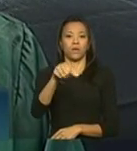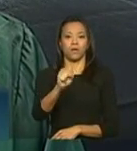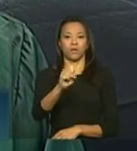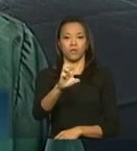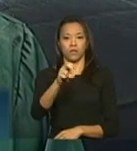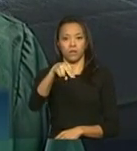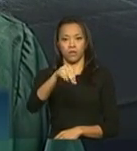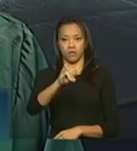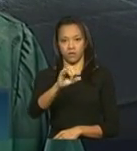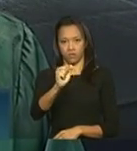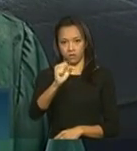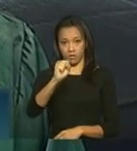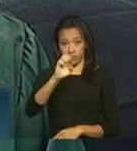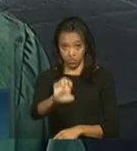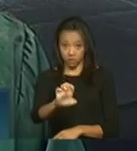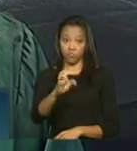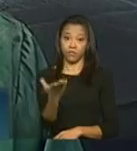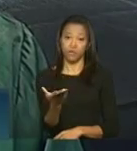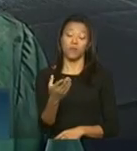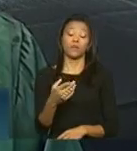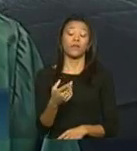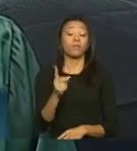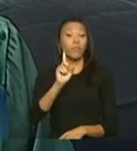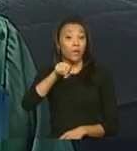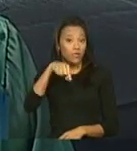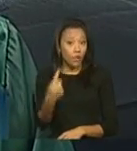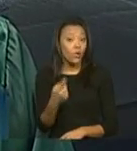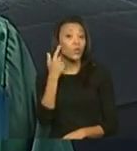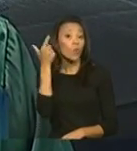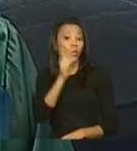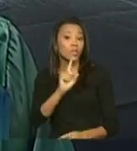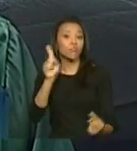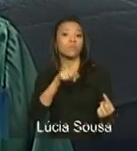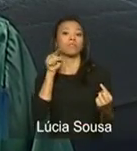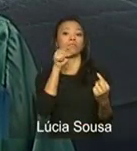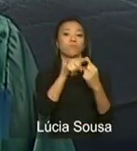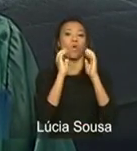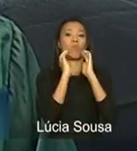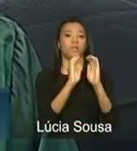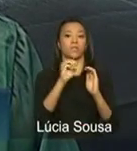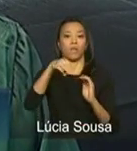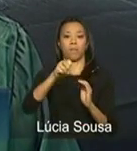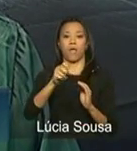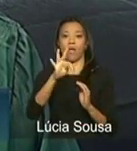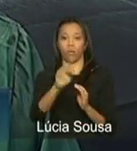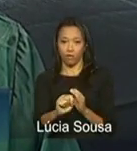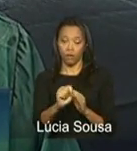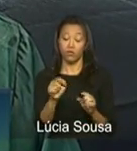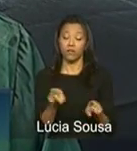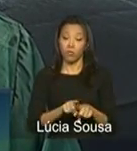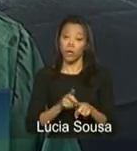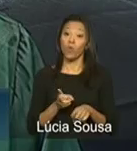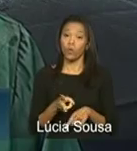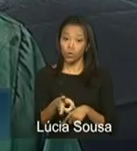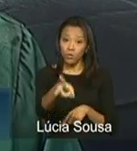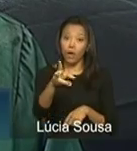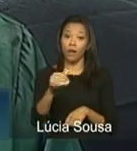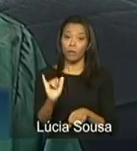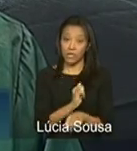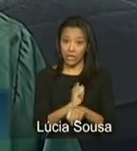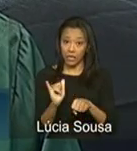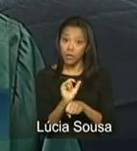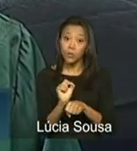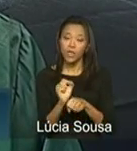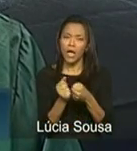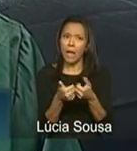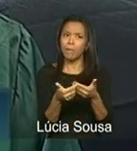estratégias de diagnóstico precoce também para alcançar essa meta de reduzir incapacidades, continuar com a estratégia e ampliar a